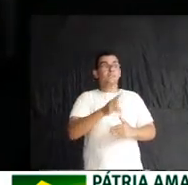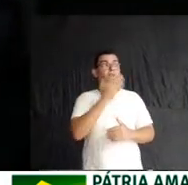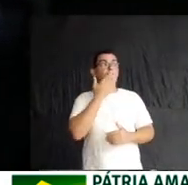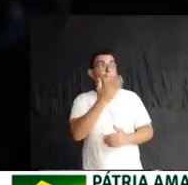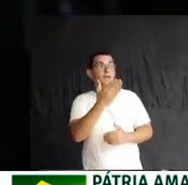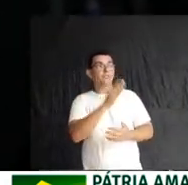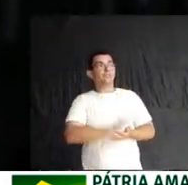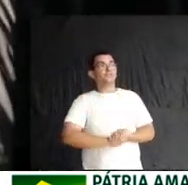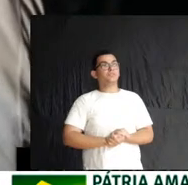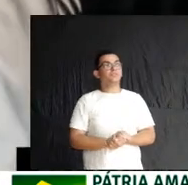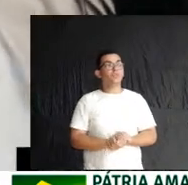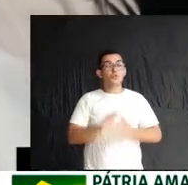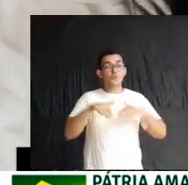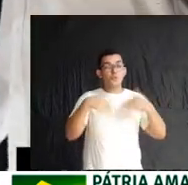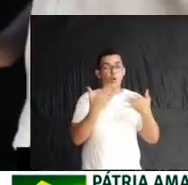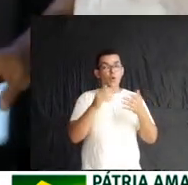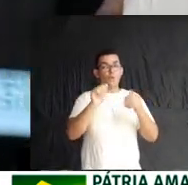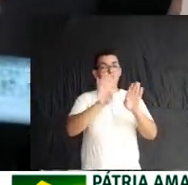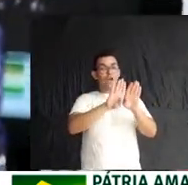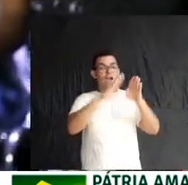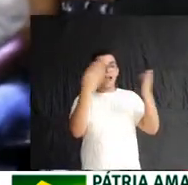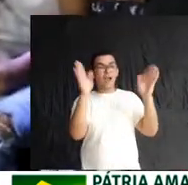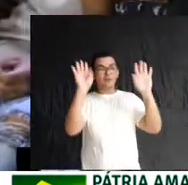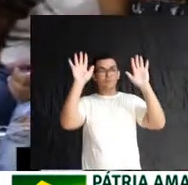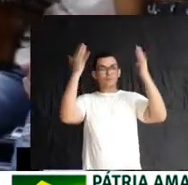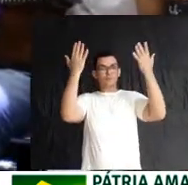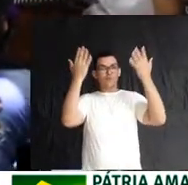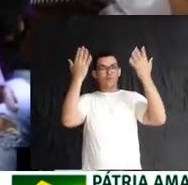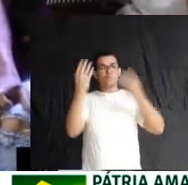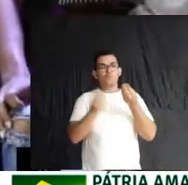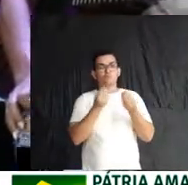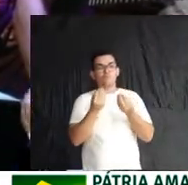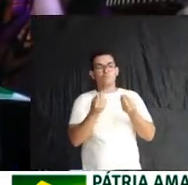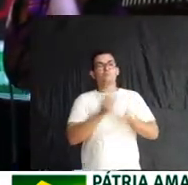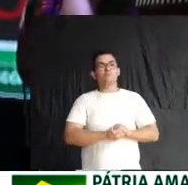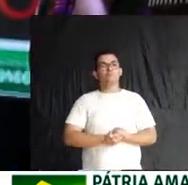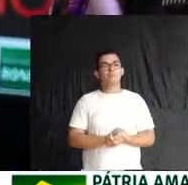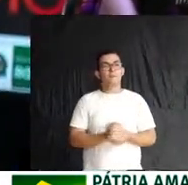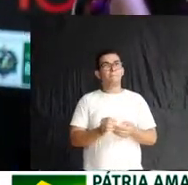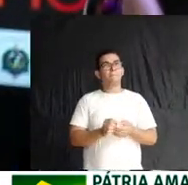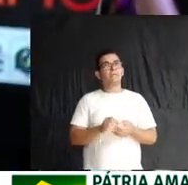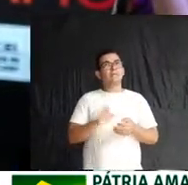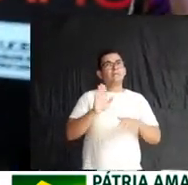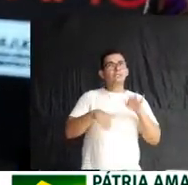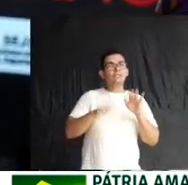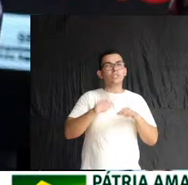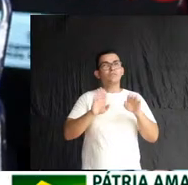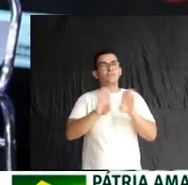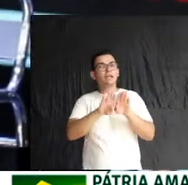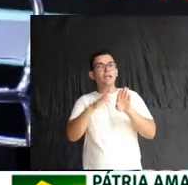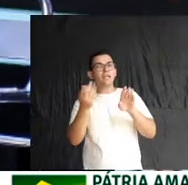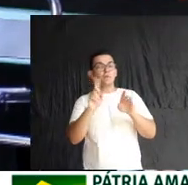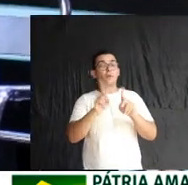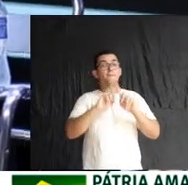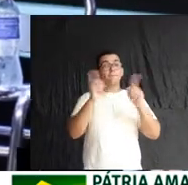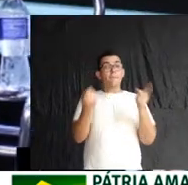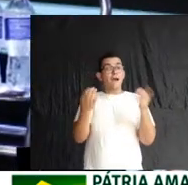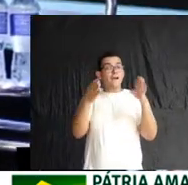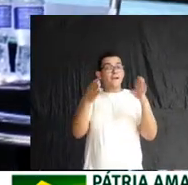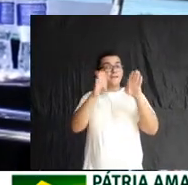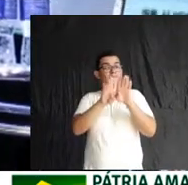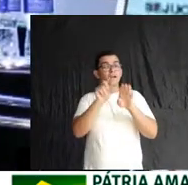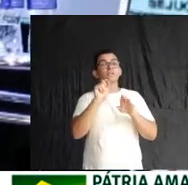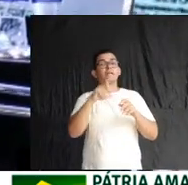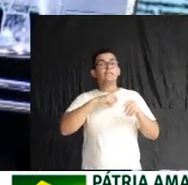favor. Sua, assim, que abre o show seu. Cara, que abre não, mas que fecha, né, o Andrei? Tem uma já que é